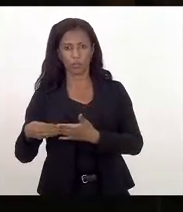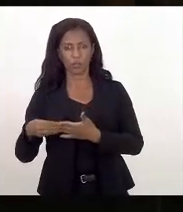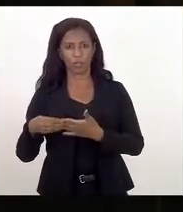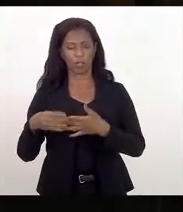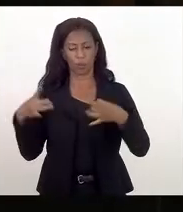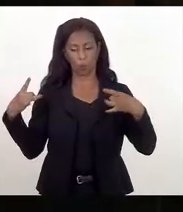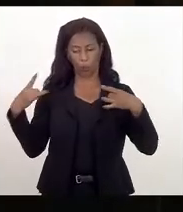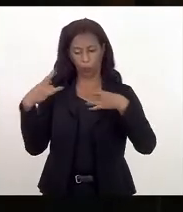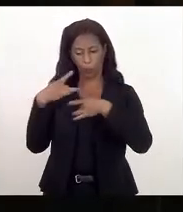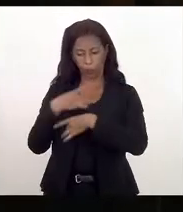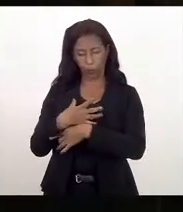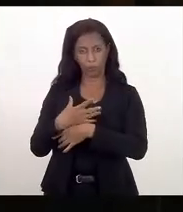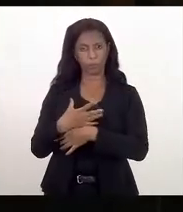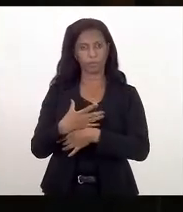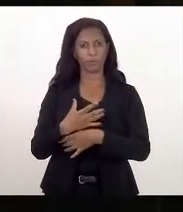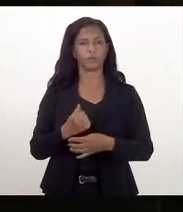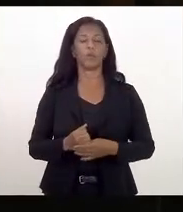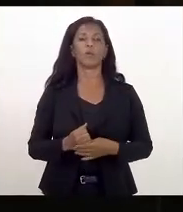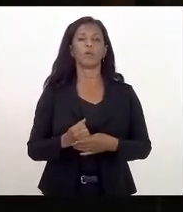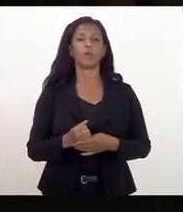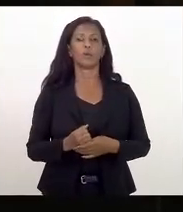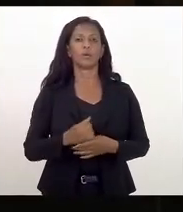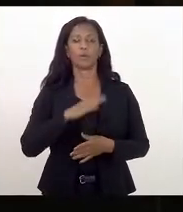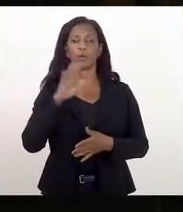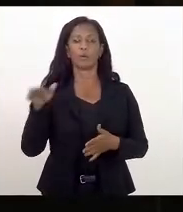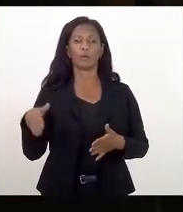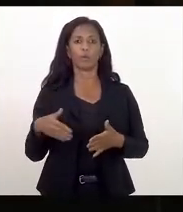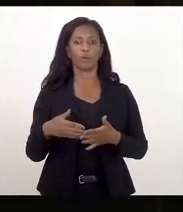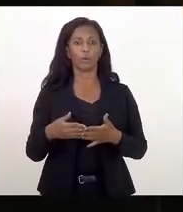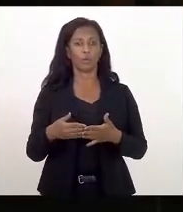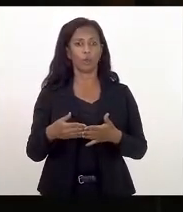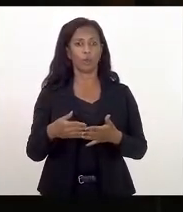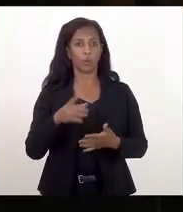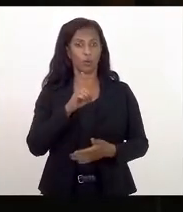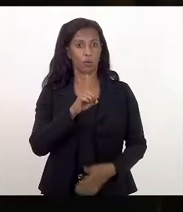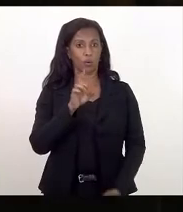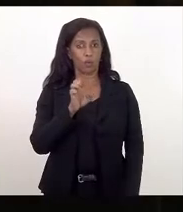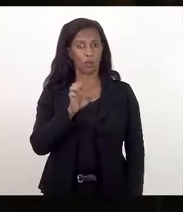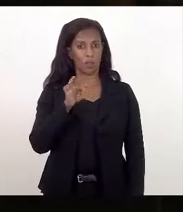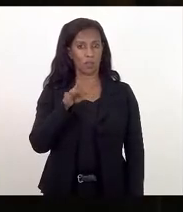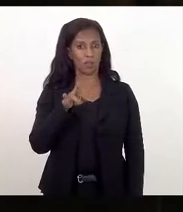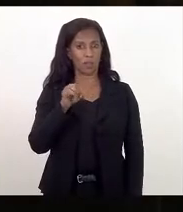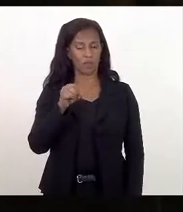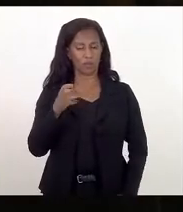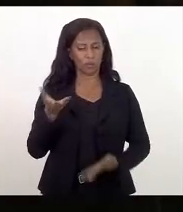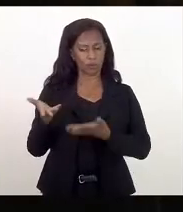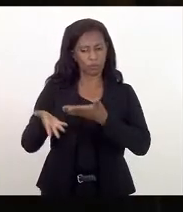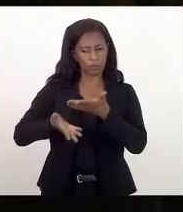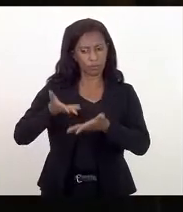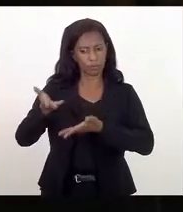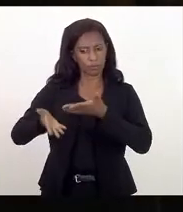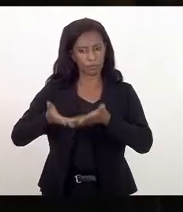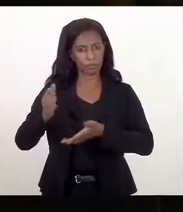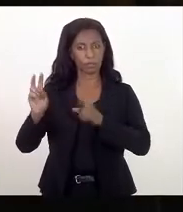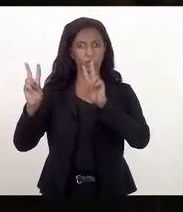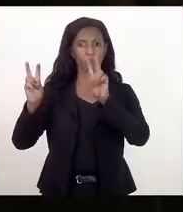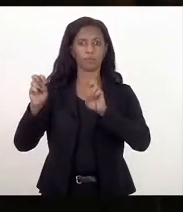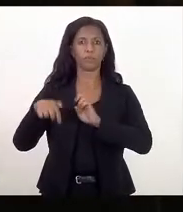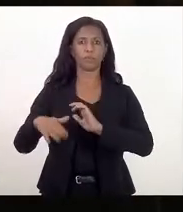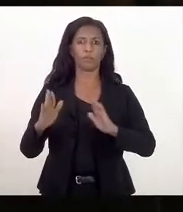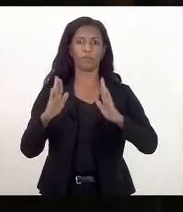absolutamente cordial com que o Defensor-Geral tratou este tema na Casa. porque,